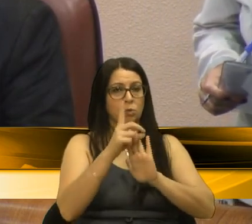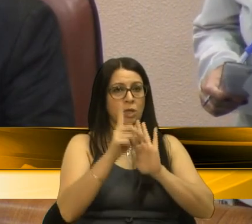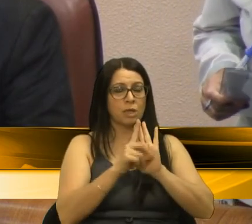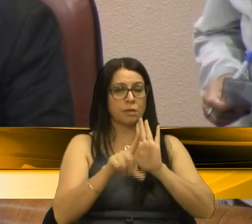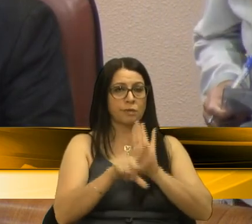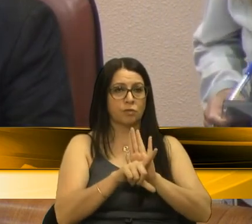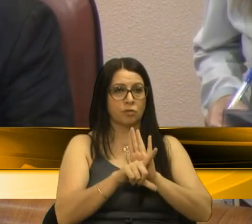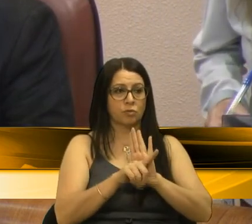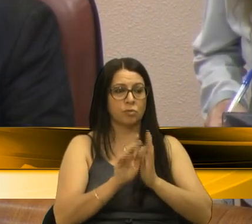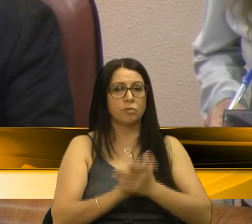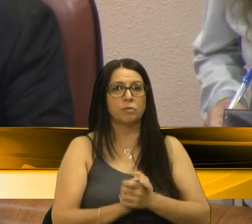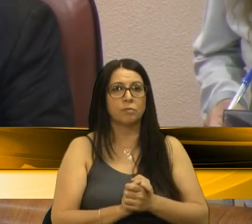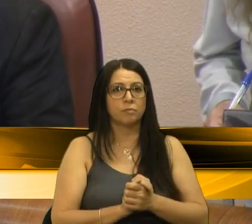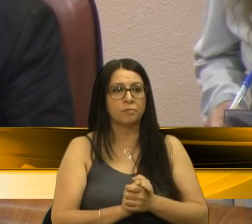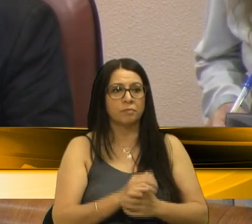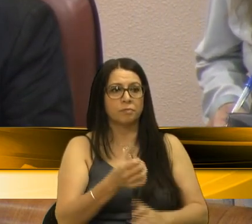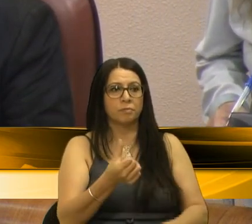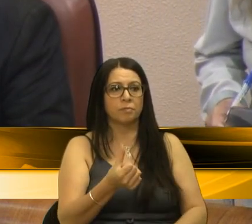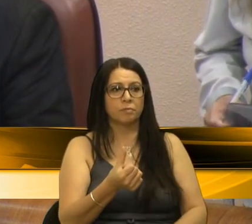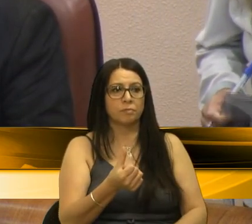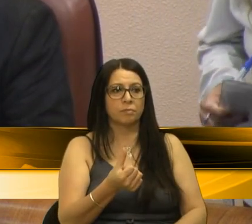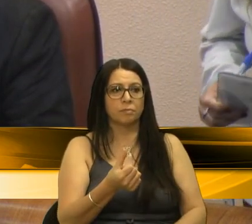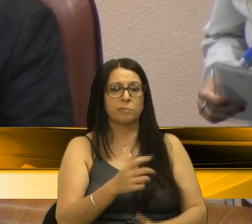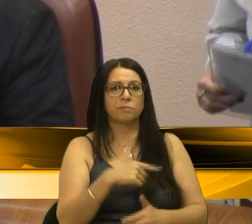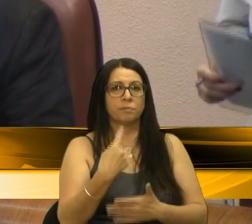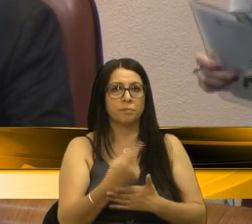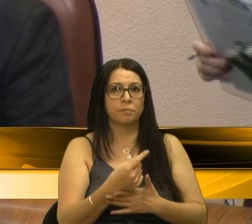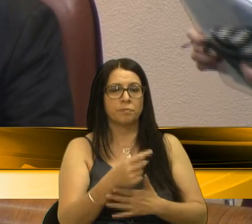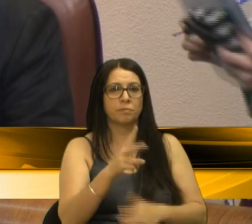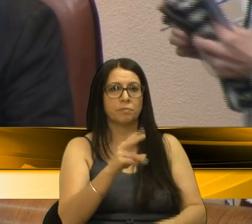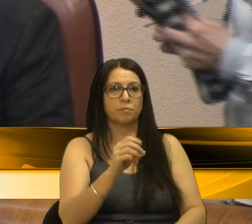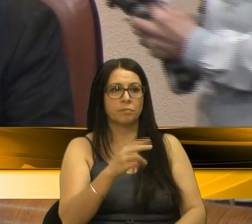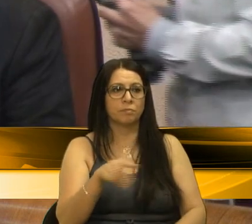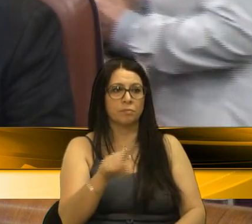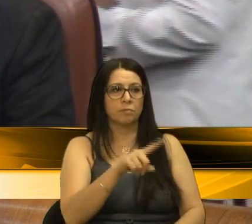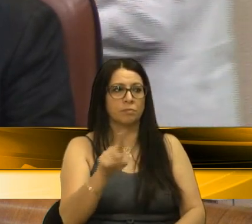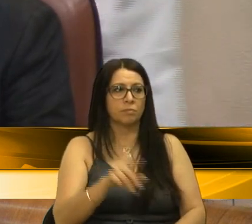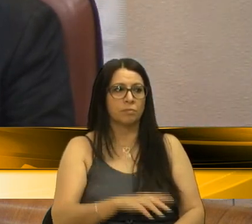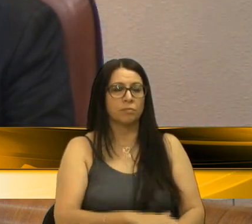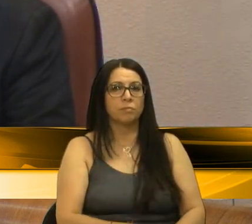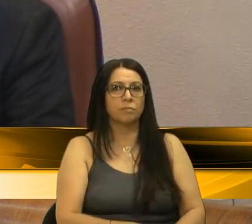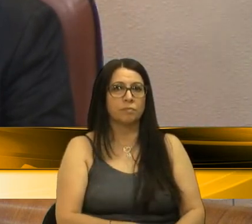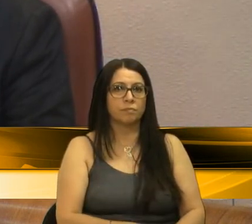número meia dúzia de 15 de 6 de 2013 e, por conseguinte,